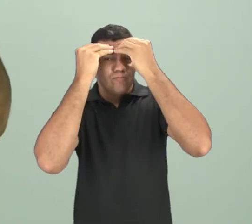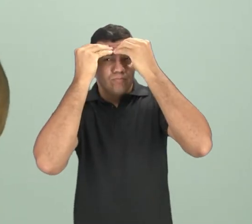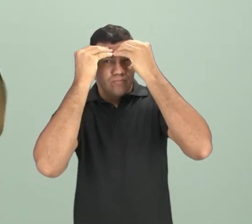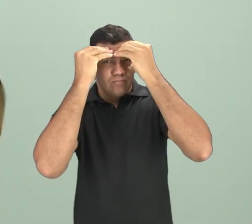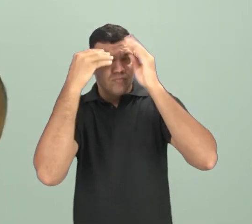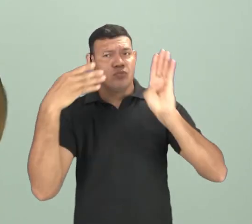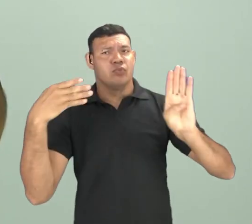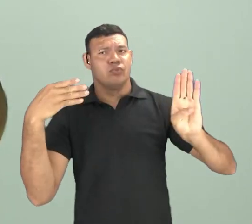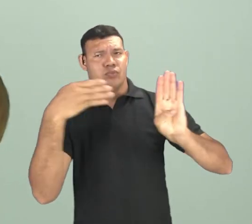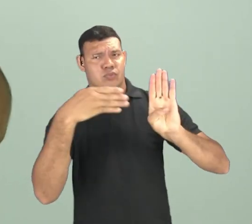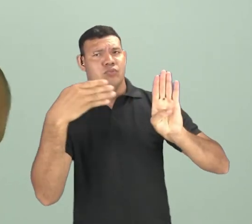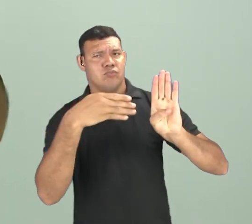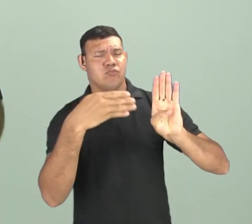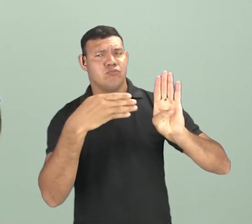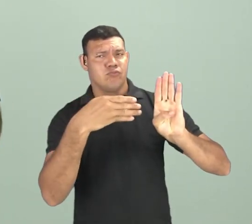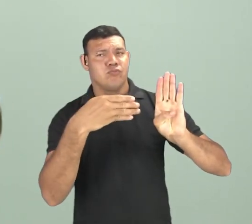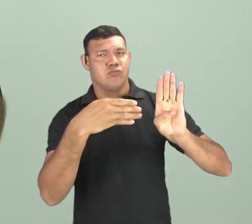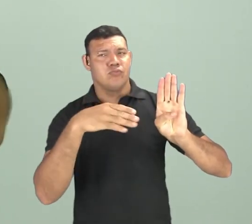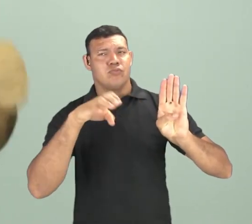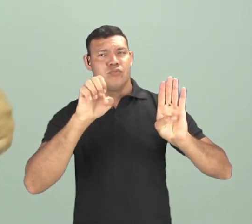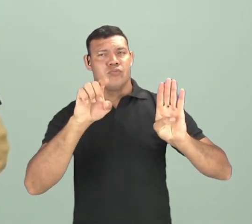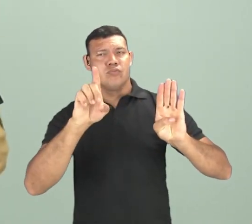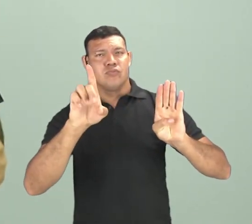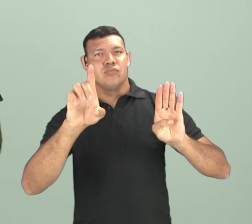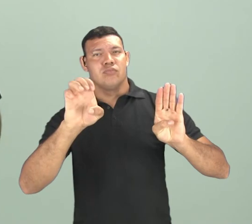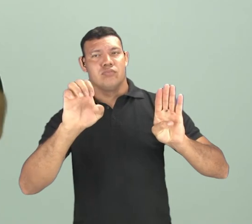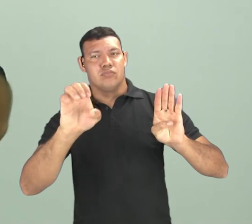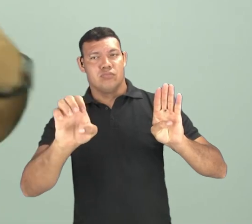o endereço está aqui na tela, não esqueça de acessar lá e fazer